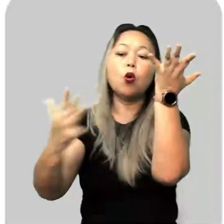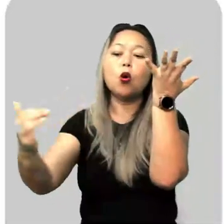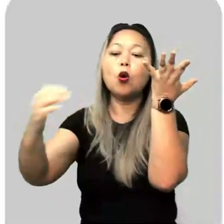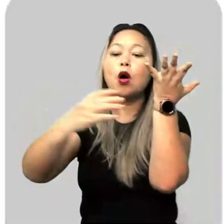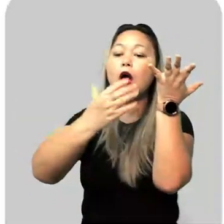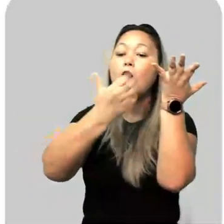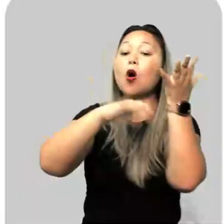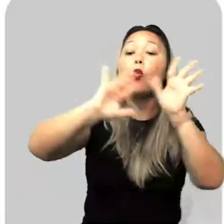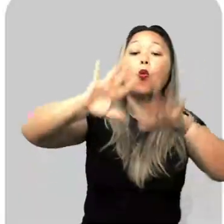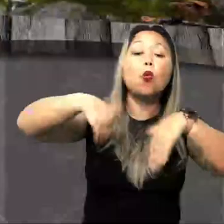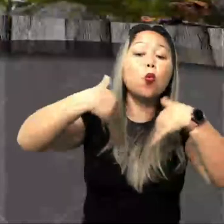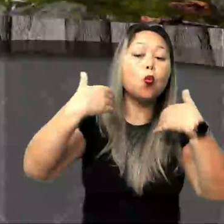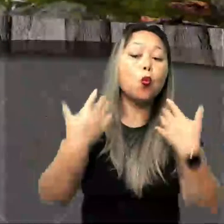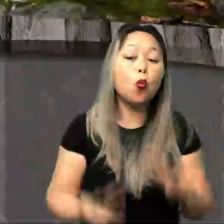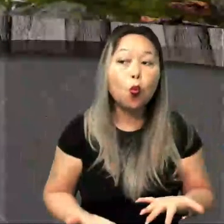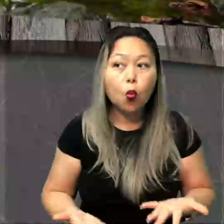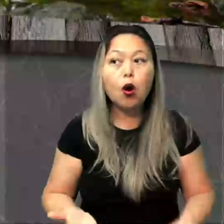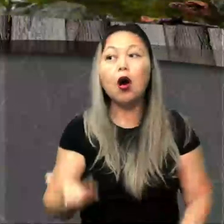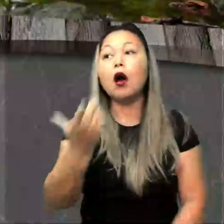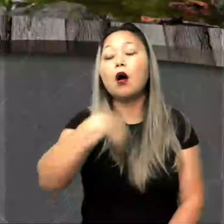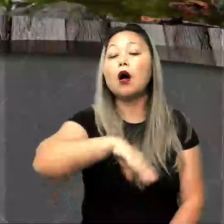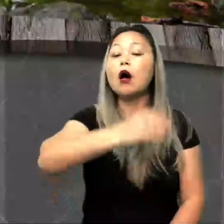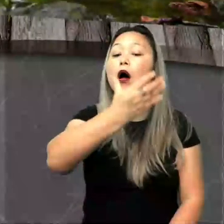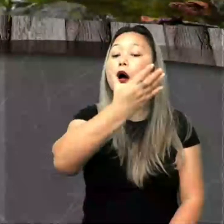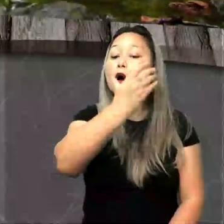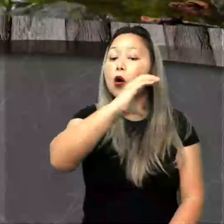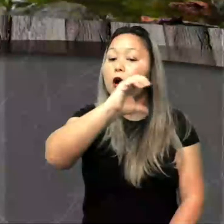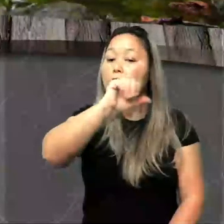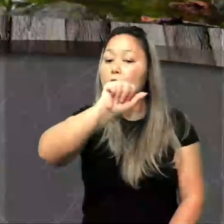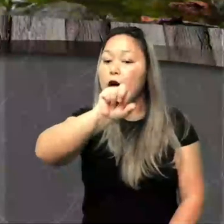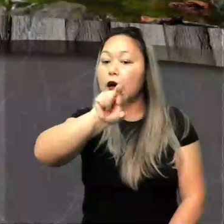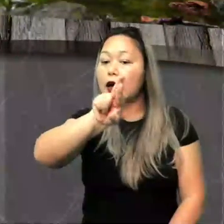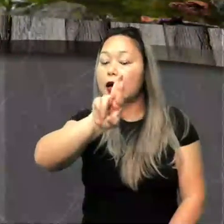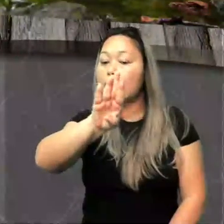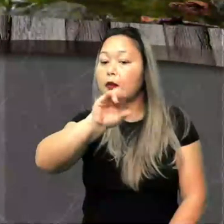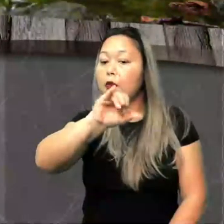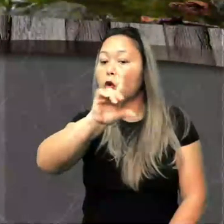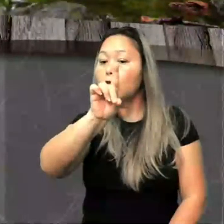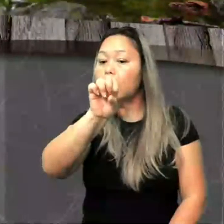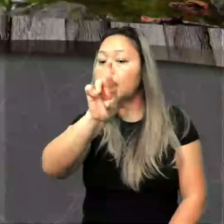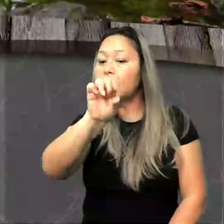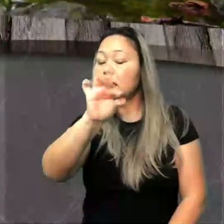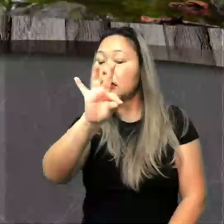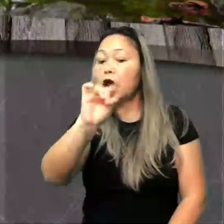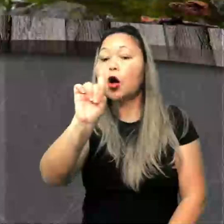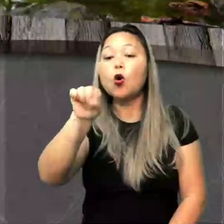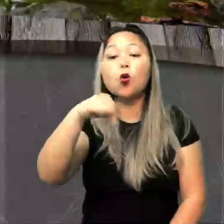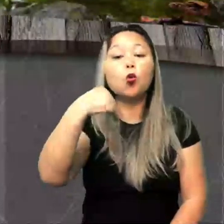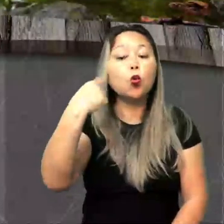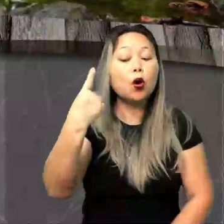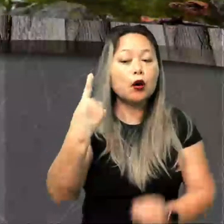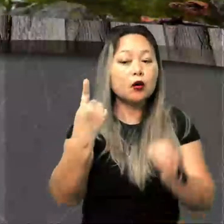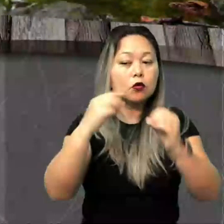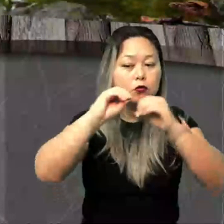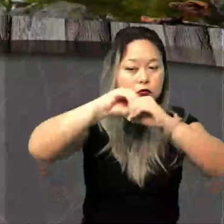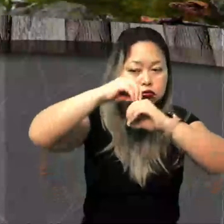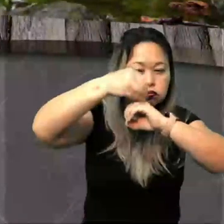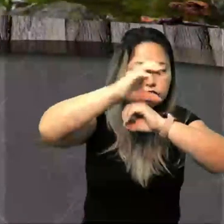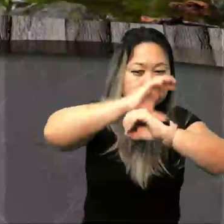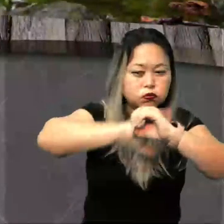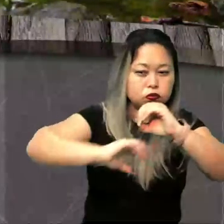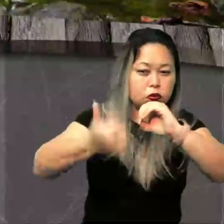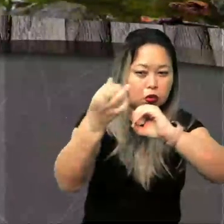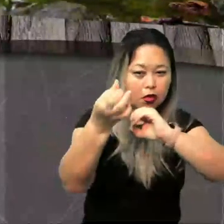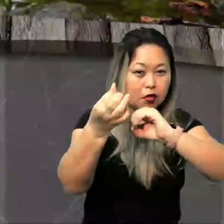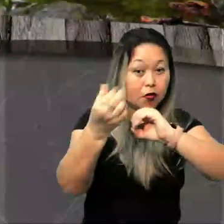o carboidrato? Olha aqui para mim. Qual é o carboidrato? O monossacarídeo.